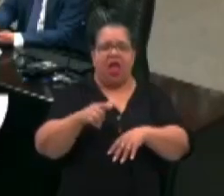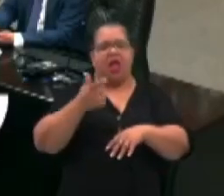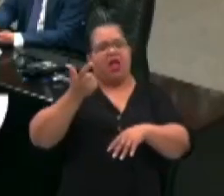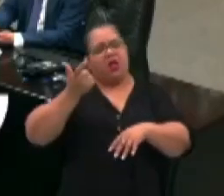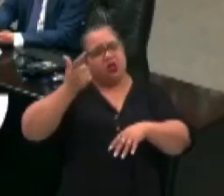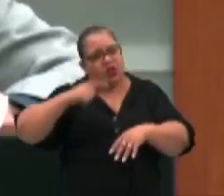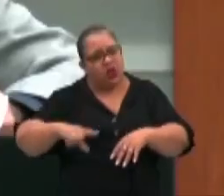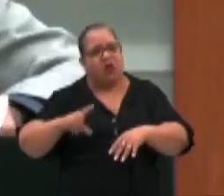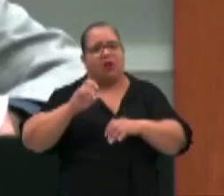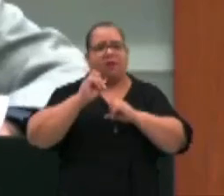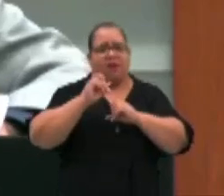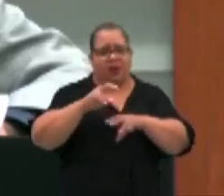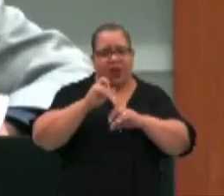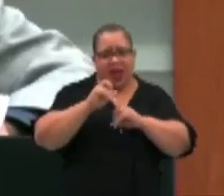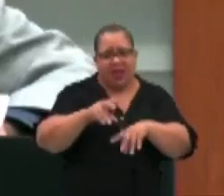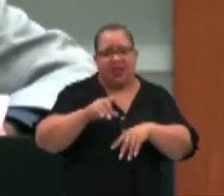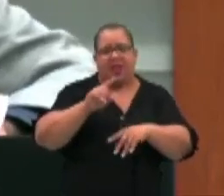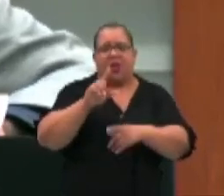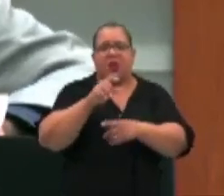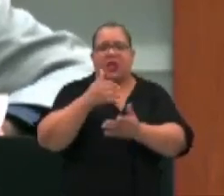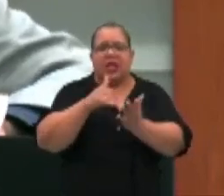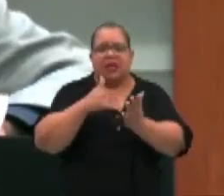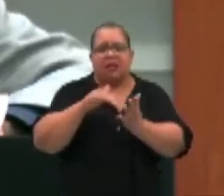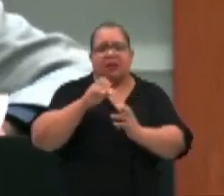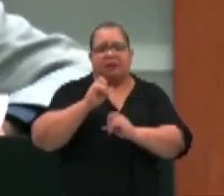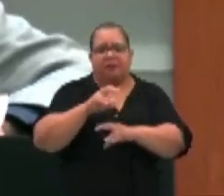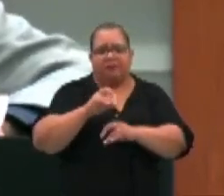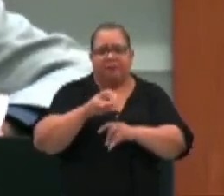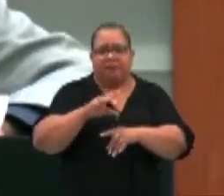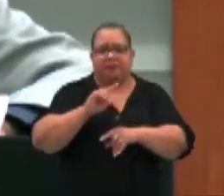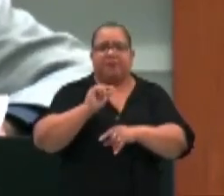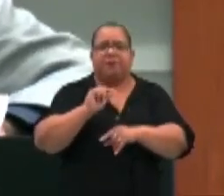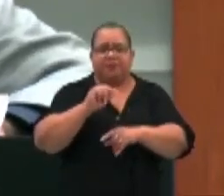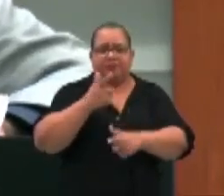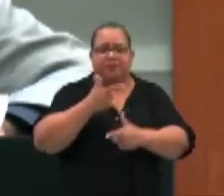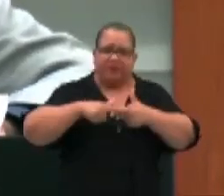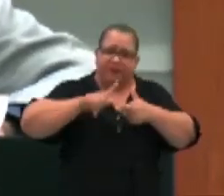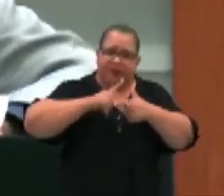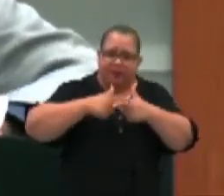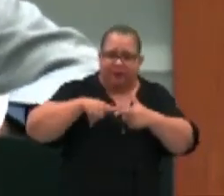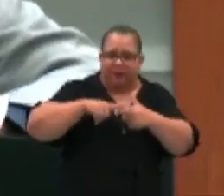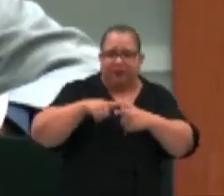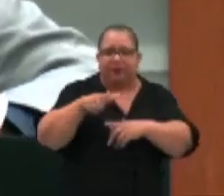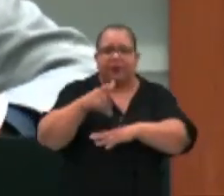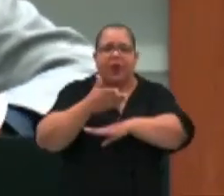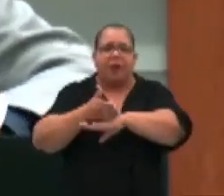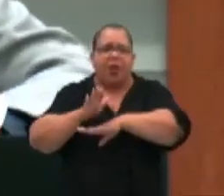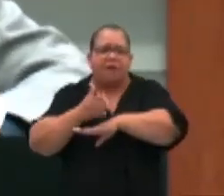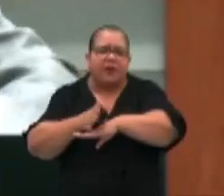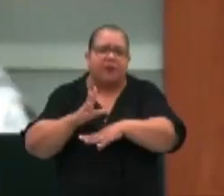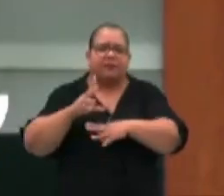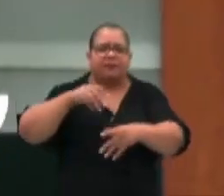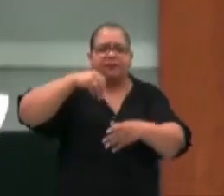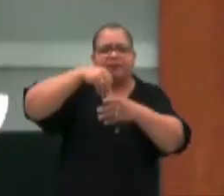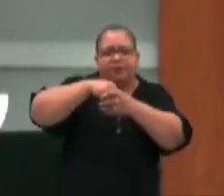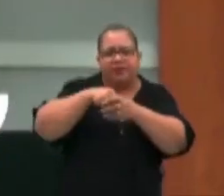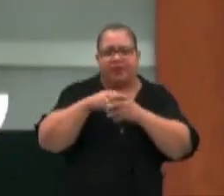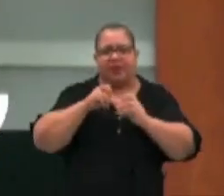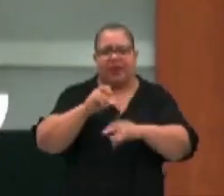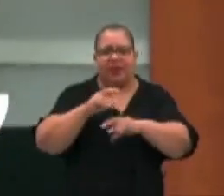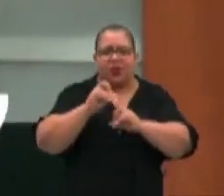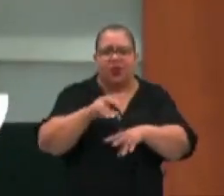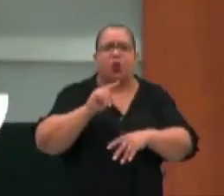vez sobre os problemas que os profissionais da educação estão encontrando para fazer